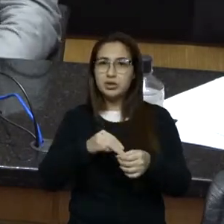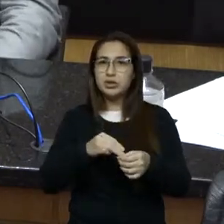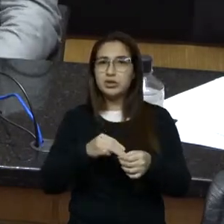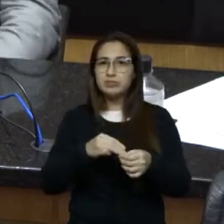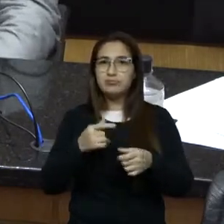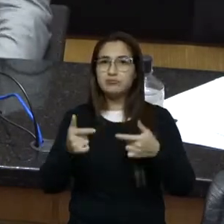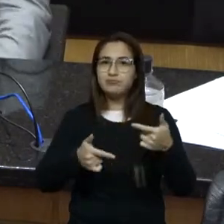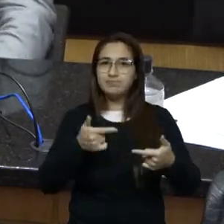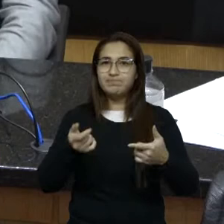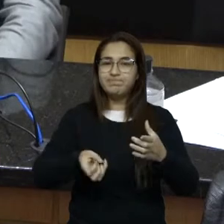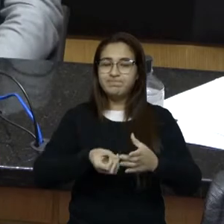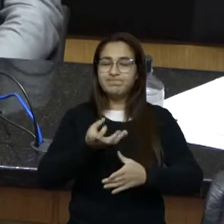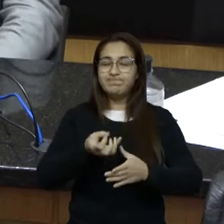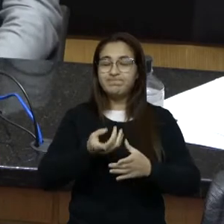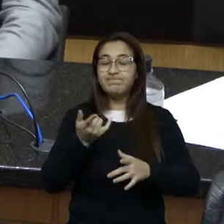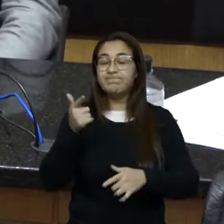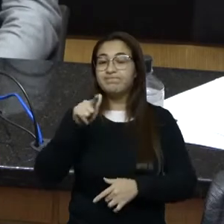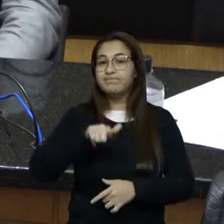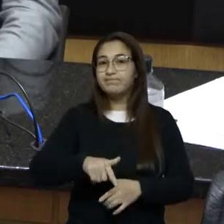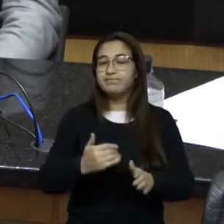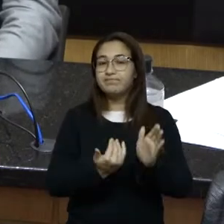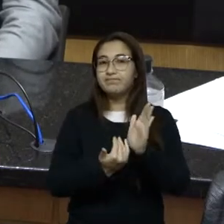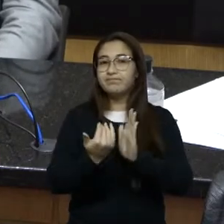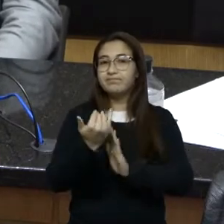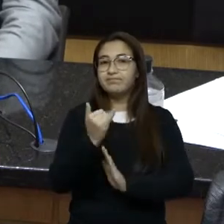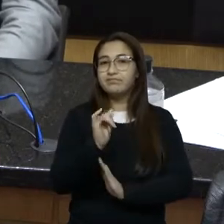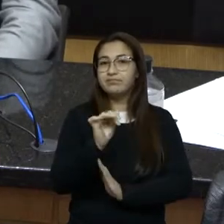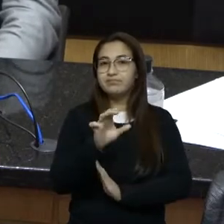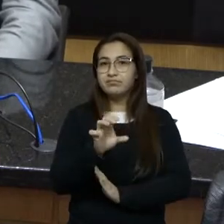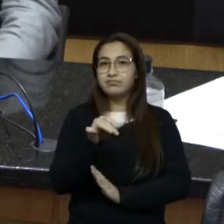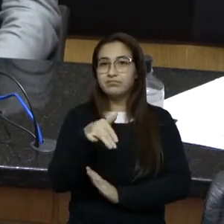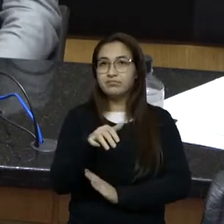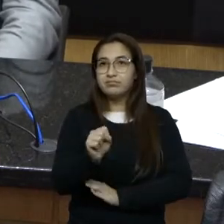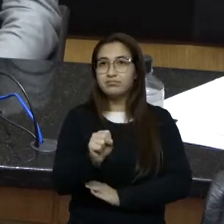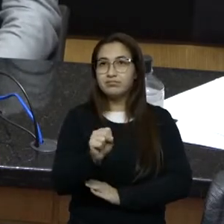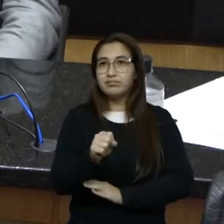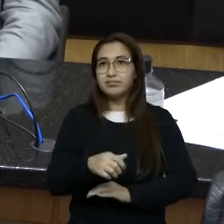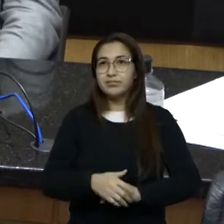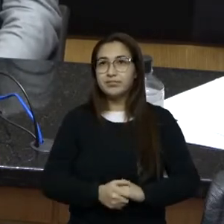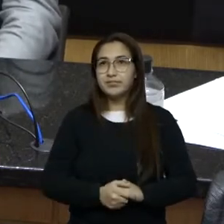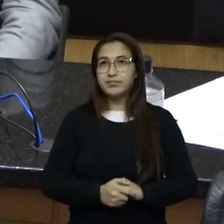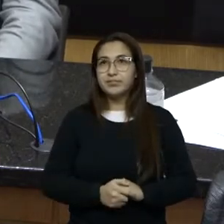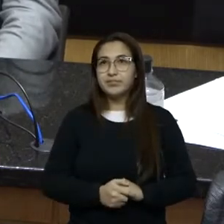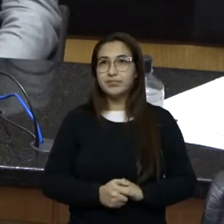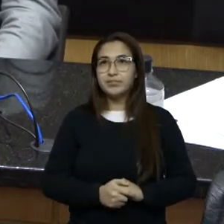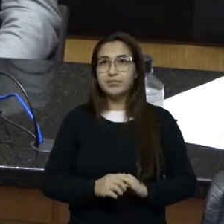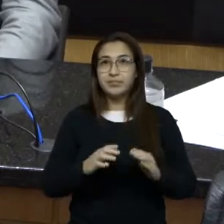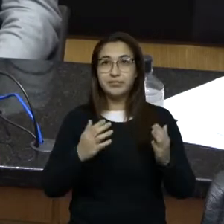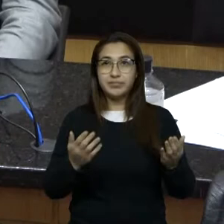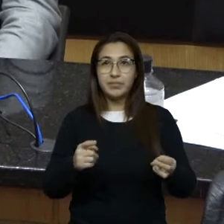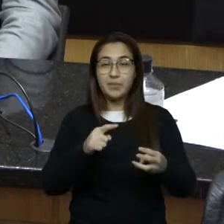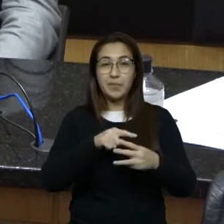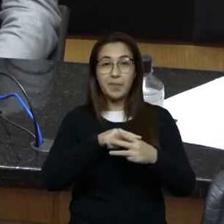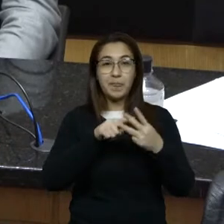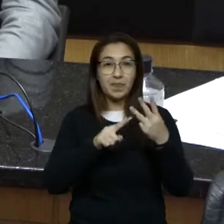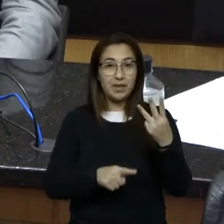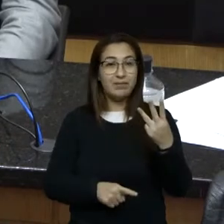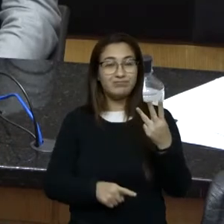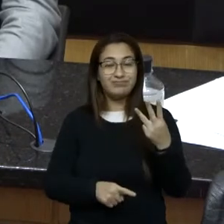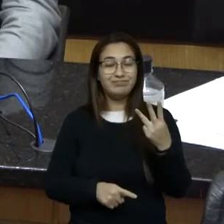consequência elevação do ICMS Santa Catarina e do ISS bom então foi esse tripé